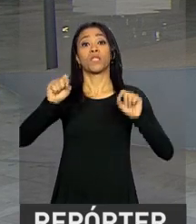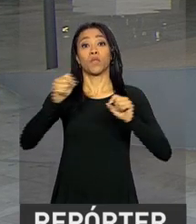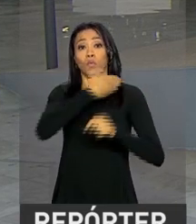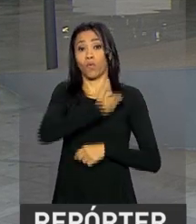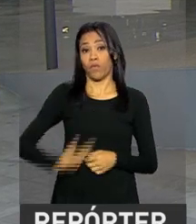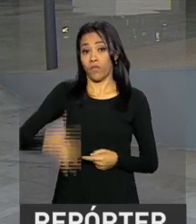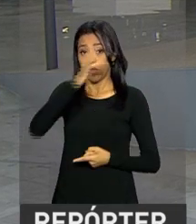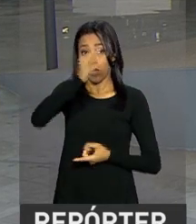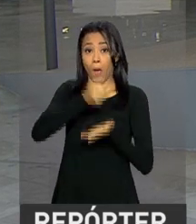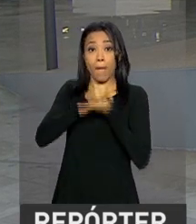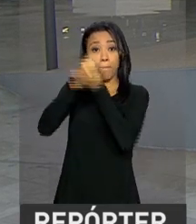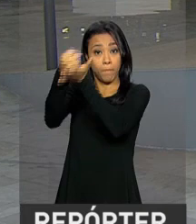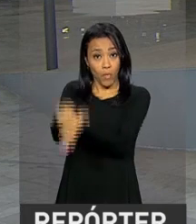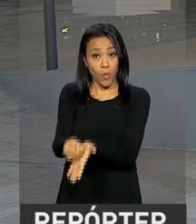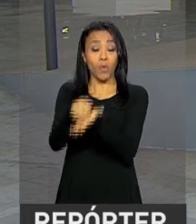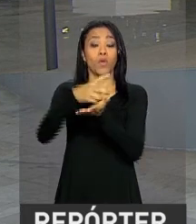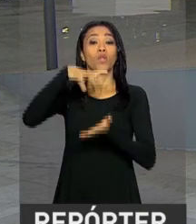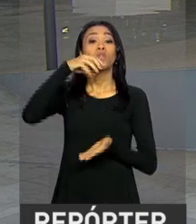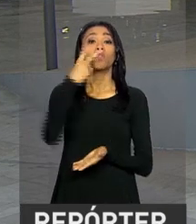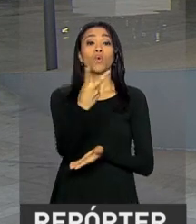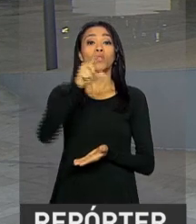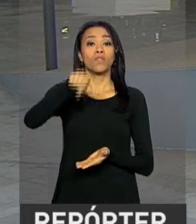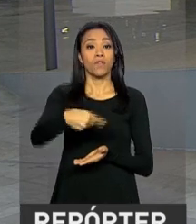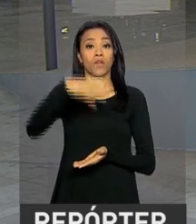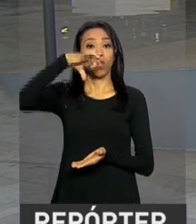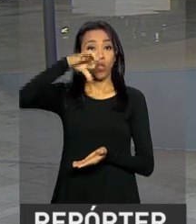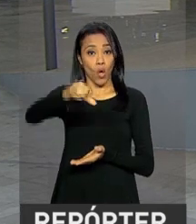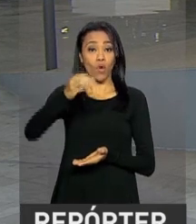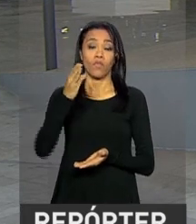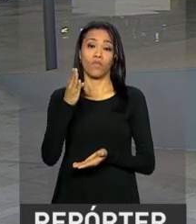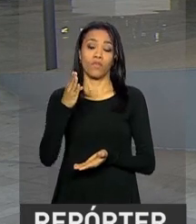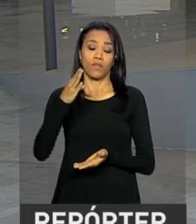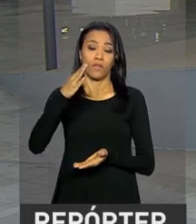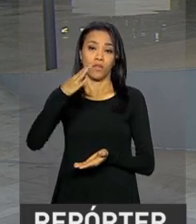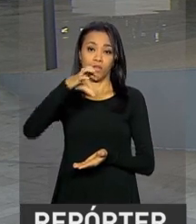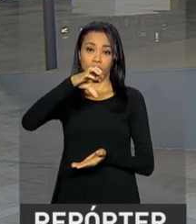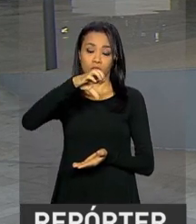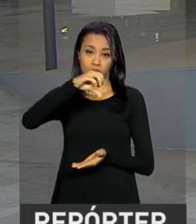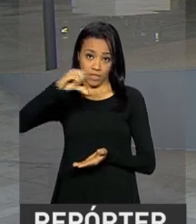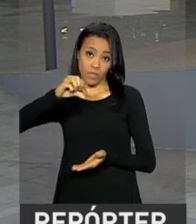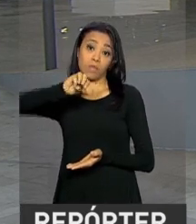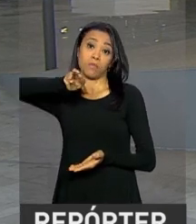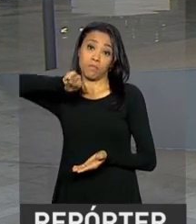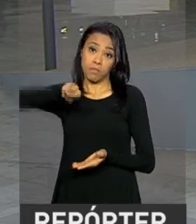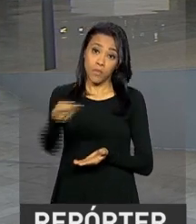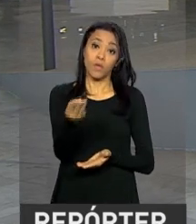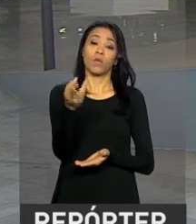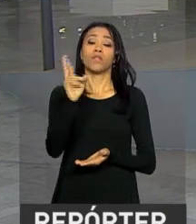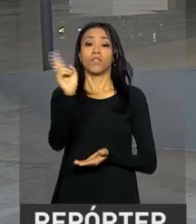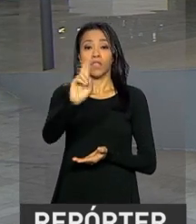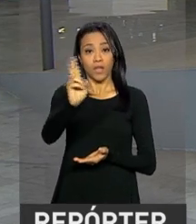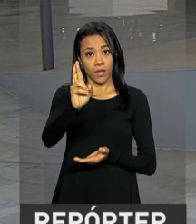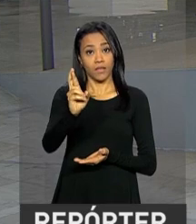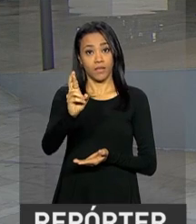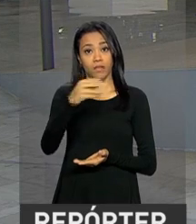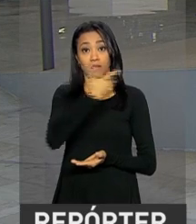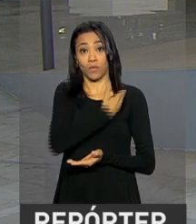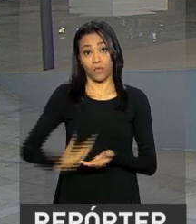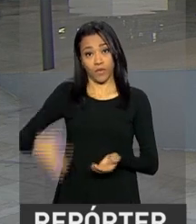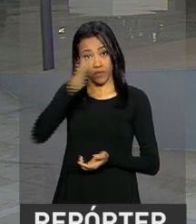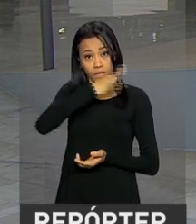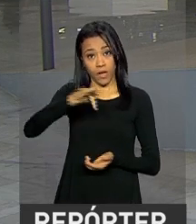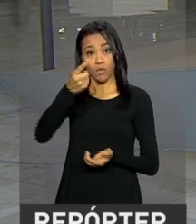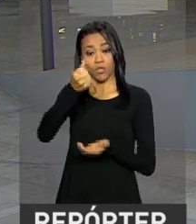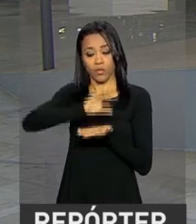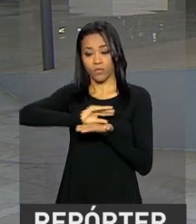financeiro de 2,9 bilhões de reais, 2 bilhões e 900 milhões de reais da União ao Estado